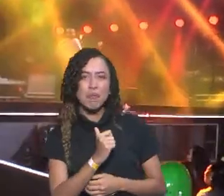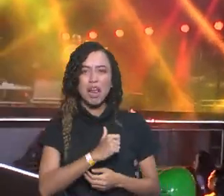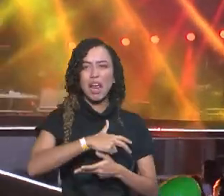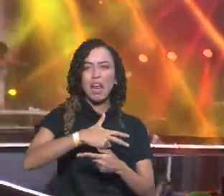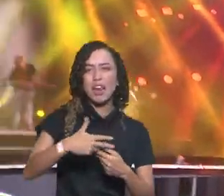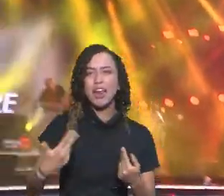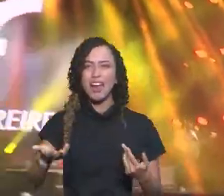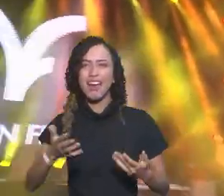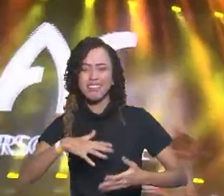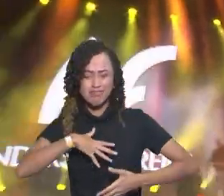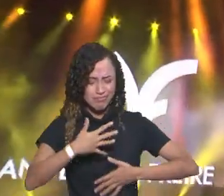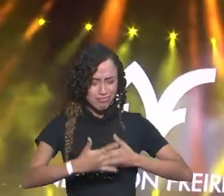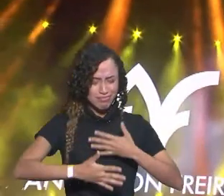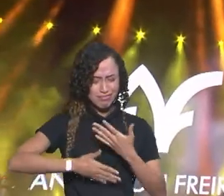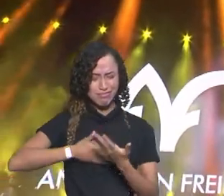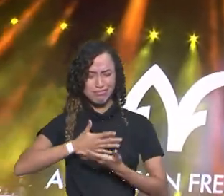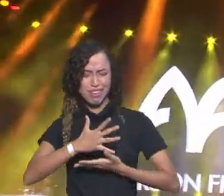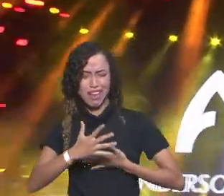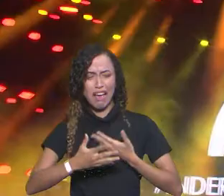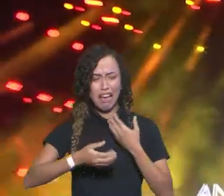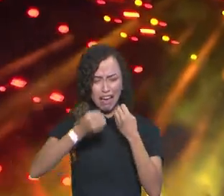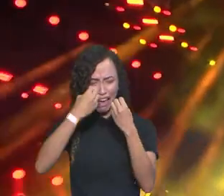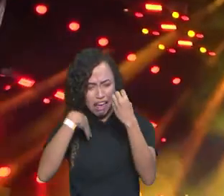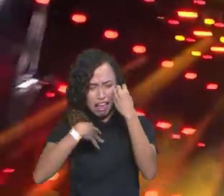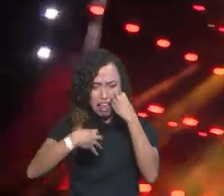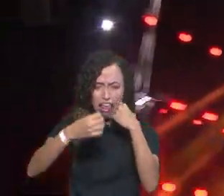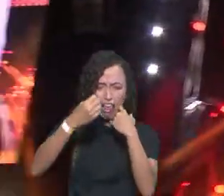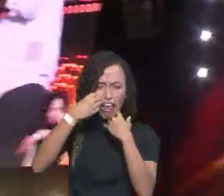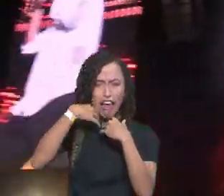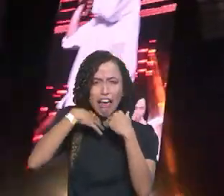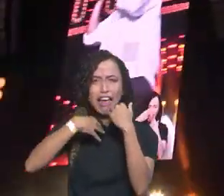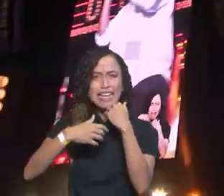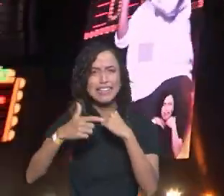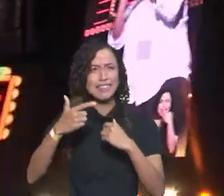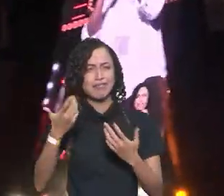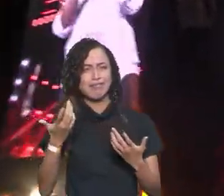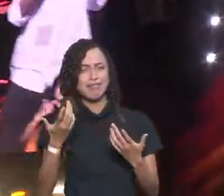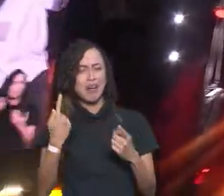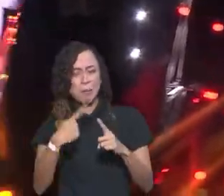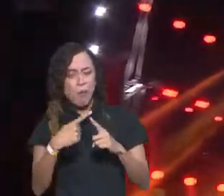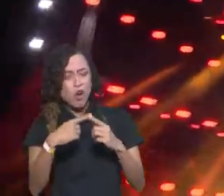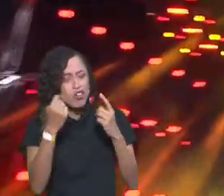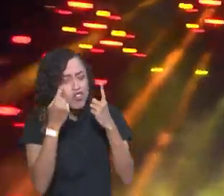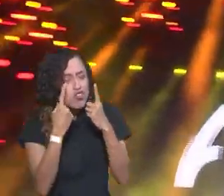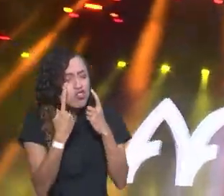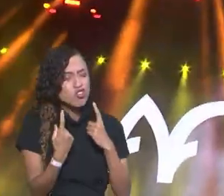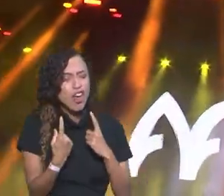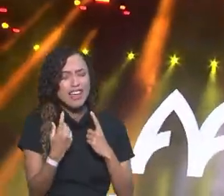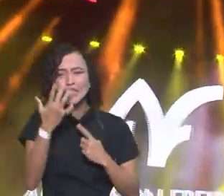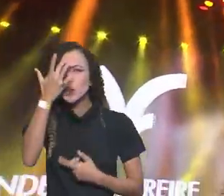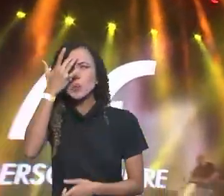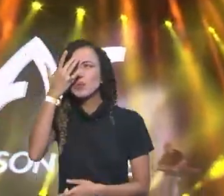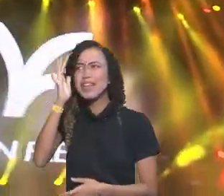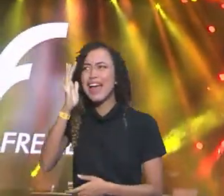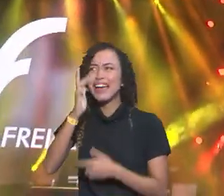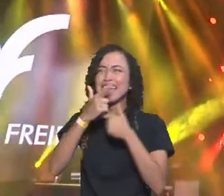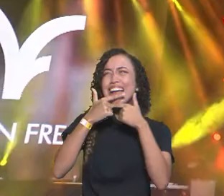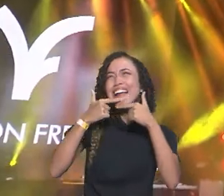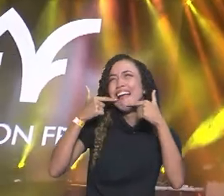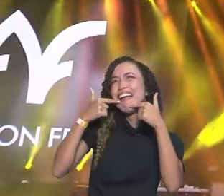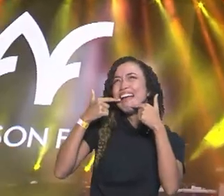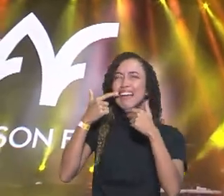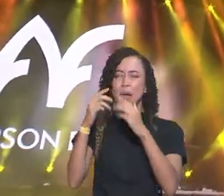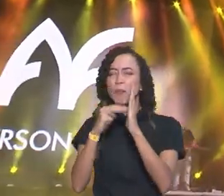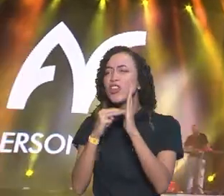o equilíbrio ele começa a chorar sem ter razão para chorar ele começa a sorrir sem propósito